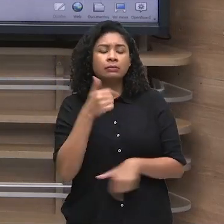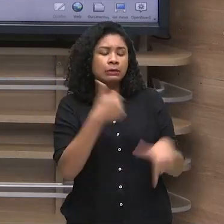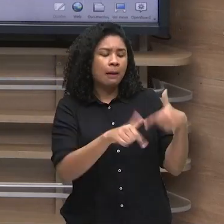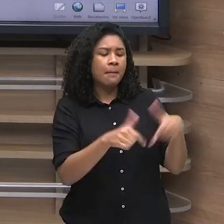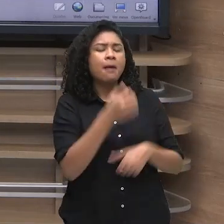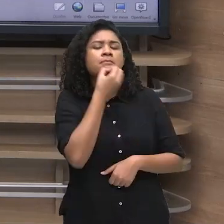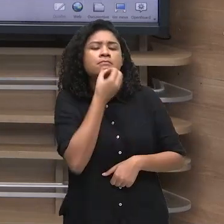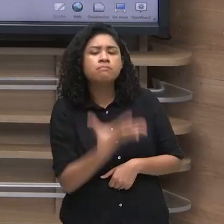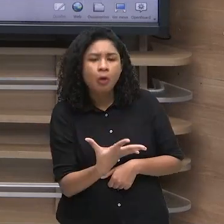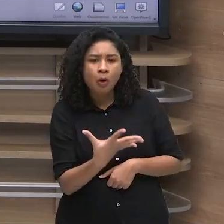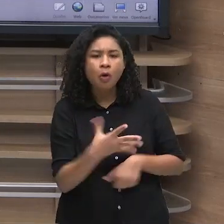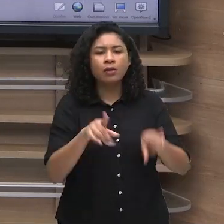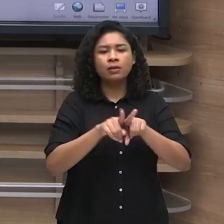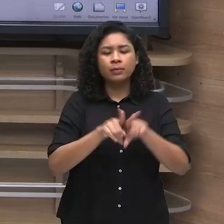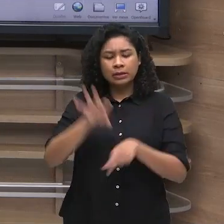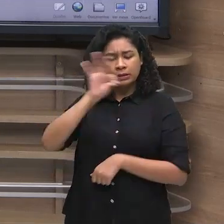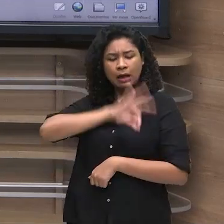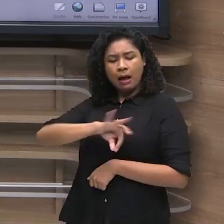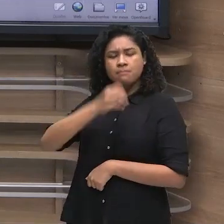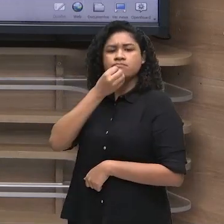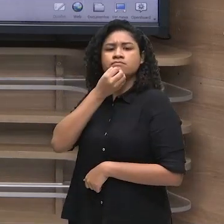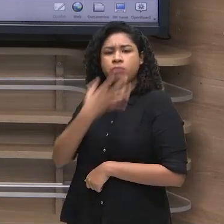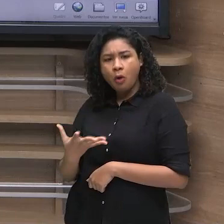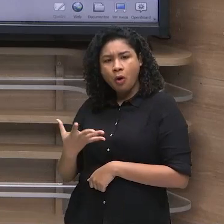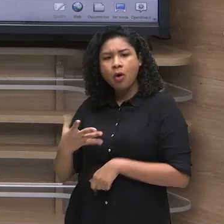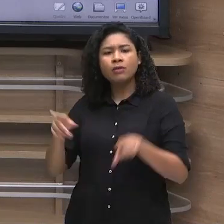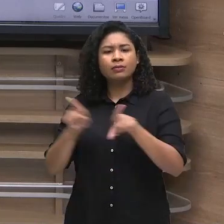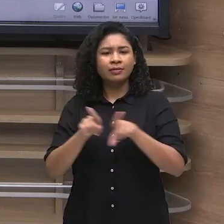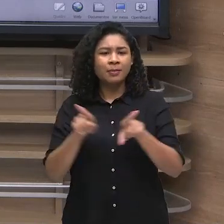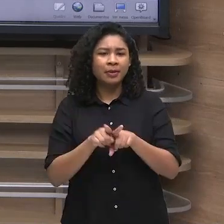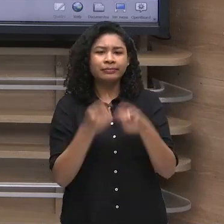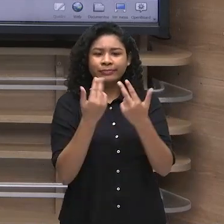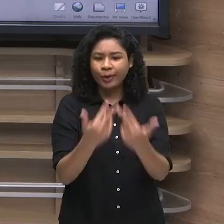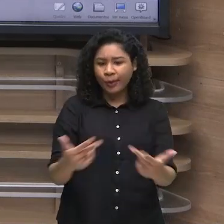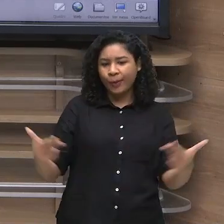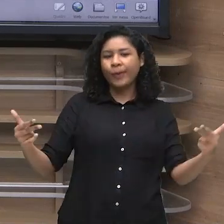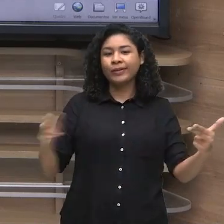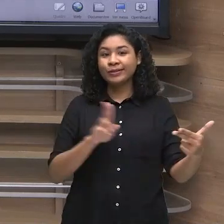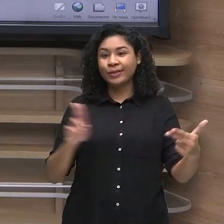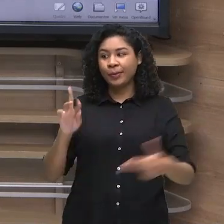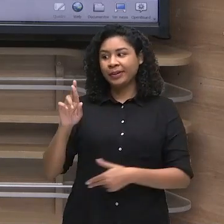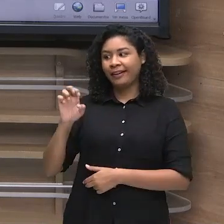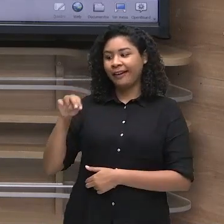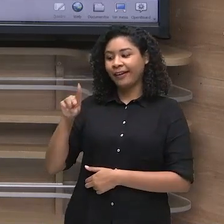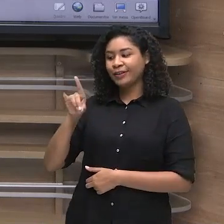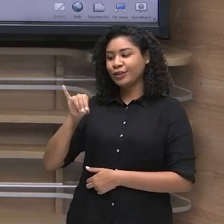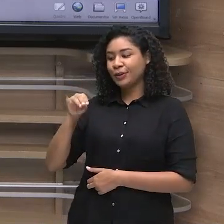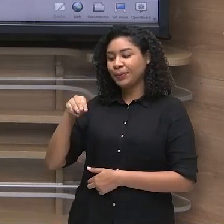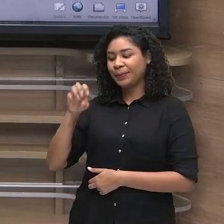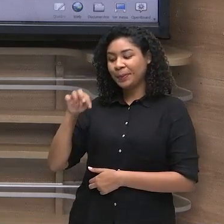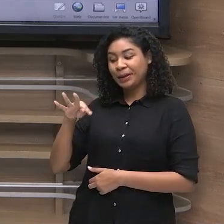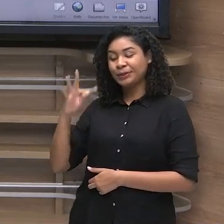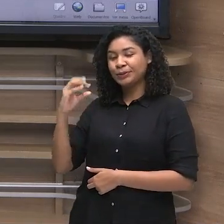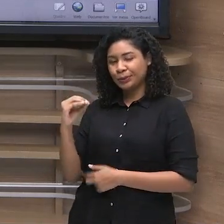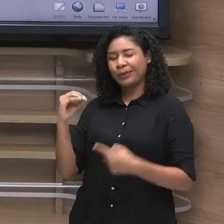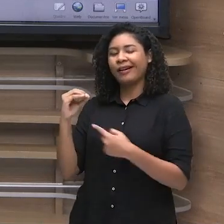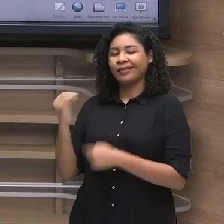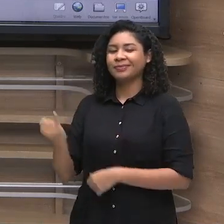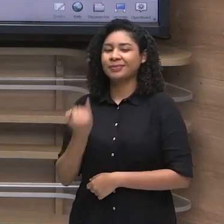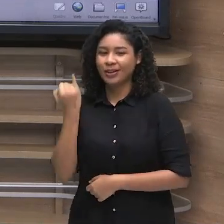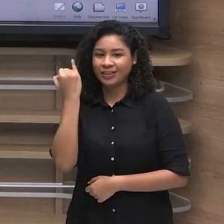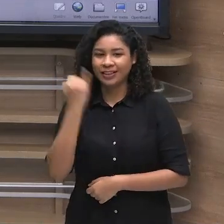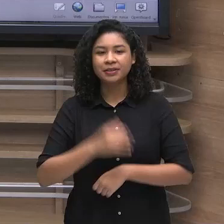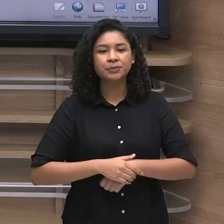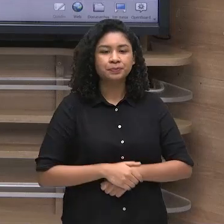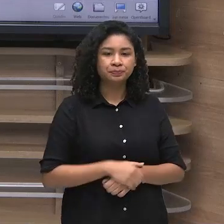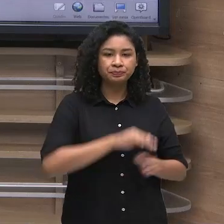Você ter seu salário, ou melhor, seus rendimentos, vamos chamar assim. Então, eu disse que o verbo é